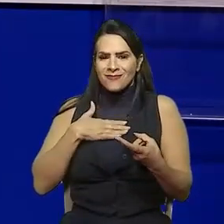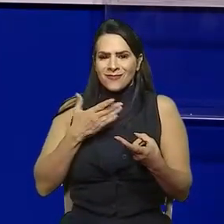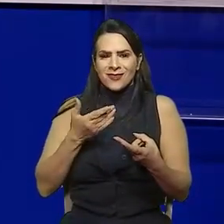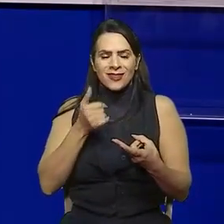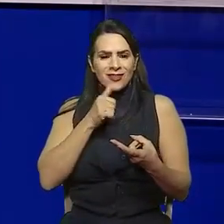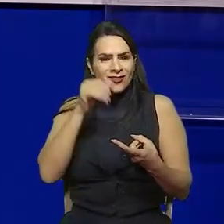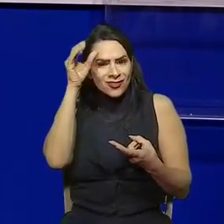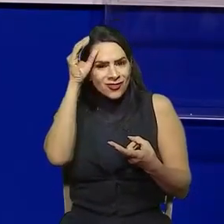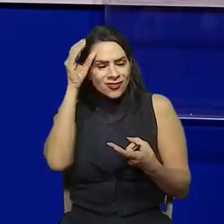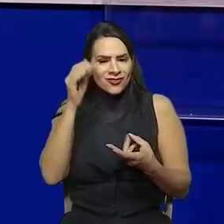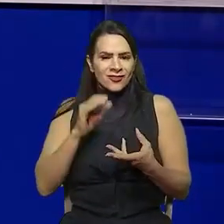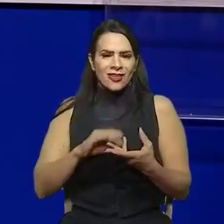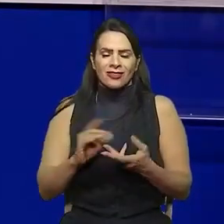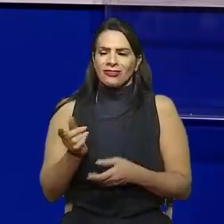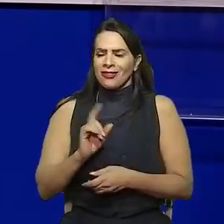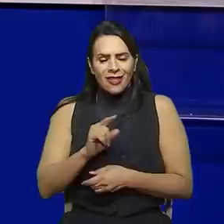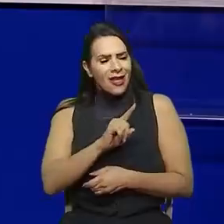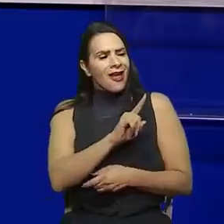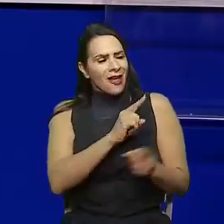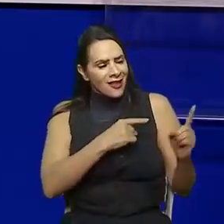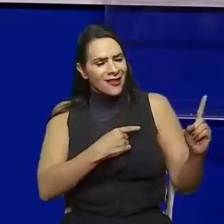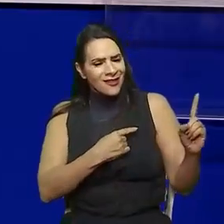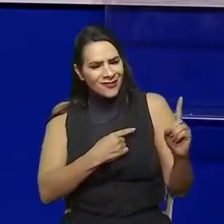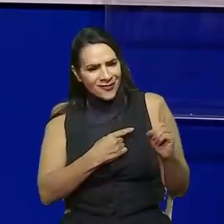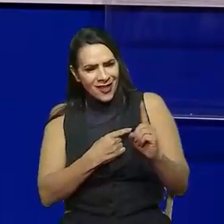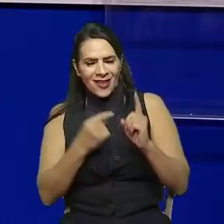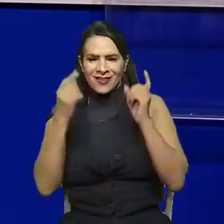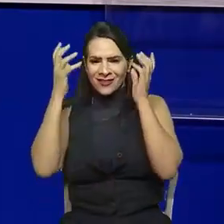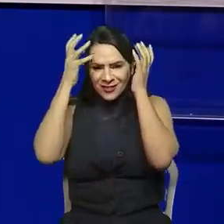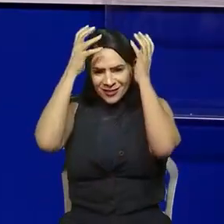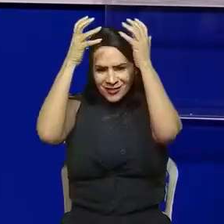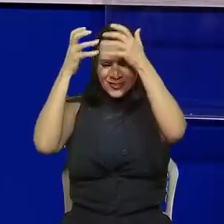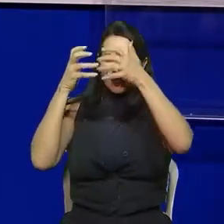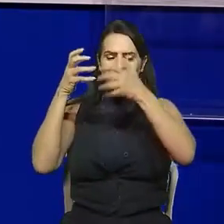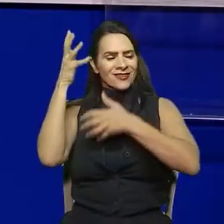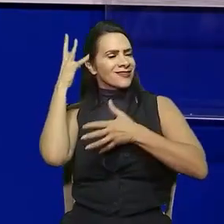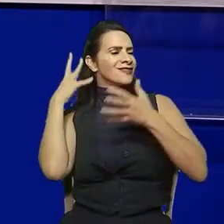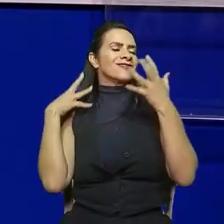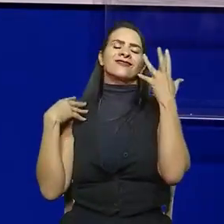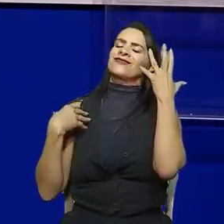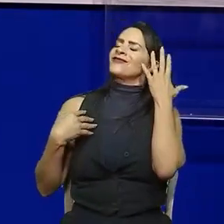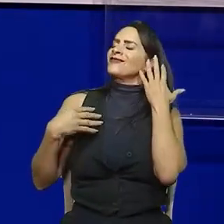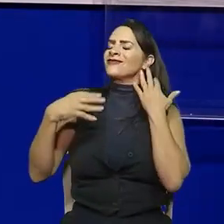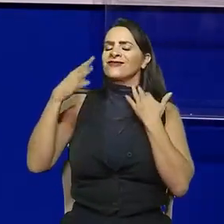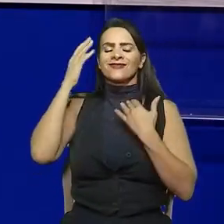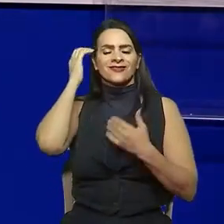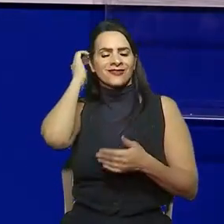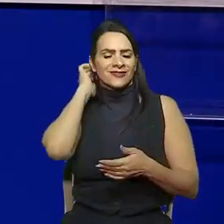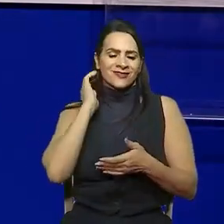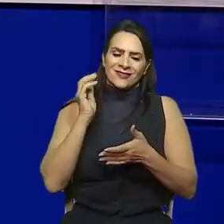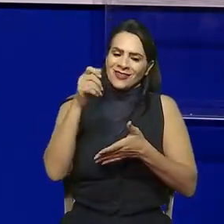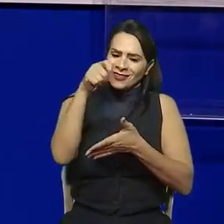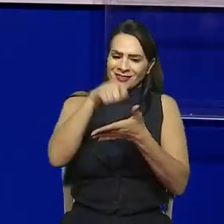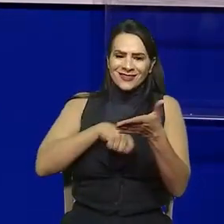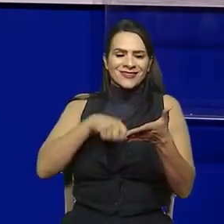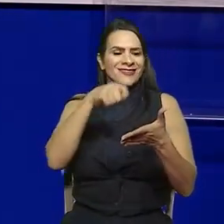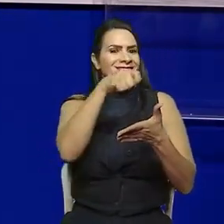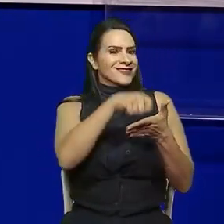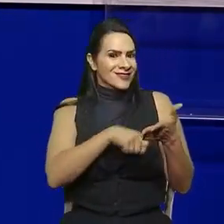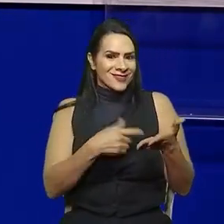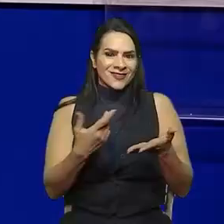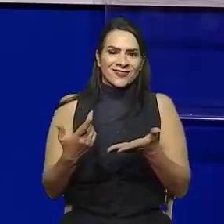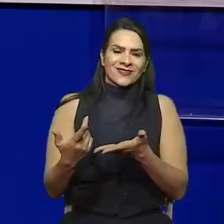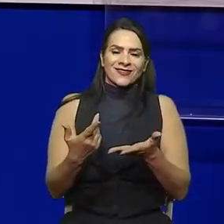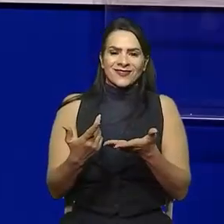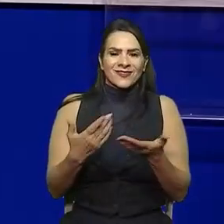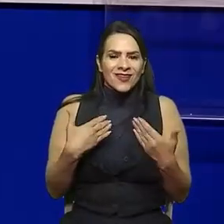Braga mesmo. E aí ela veio, tirou, né, a touca, veio falar com a gente, assinou, deu os autógrafos. E